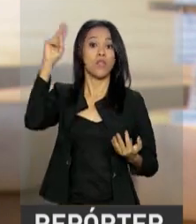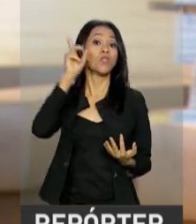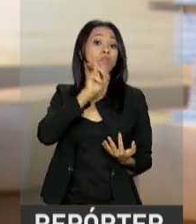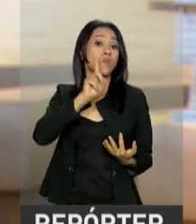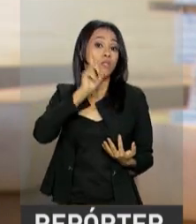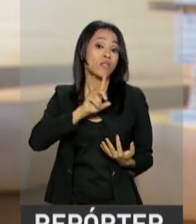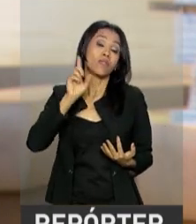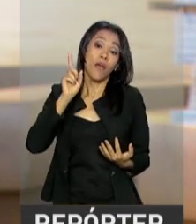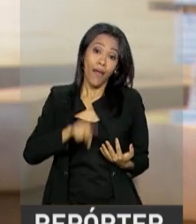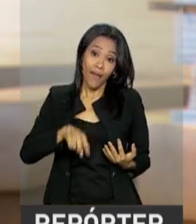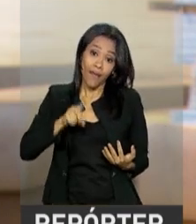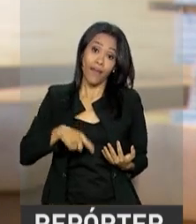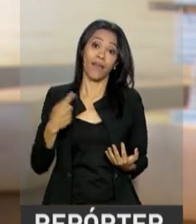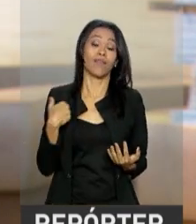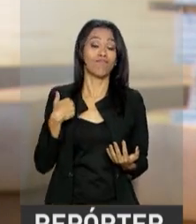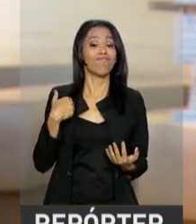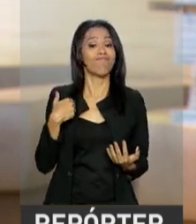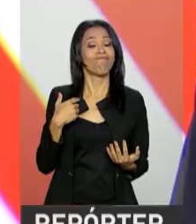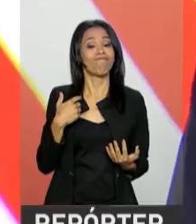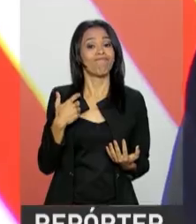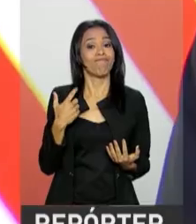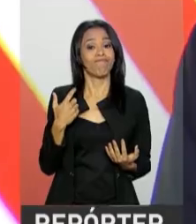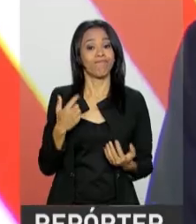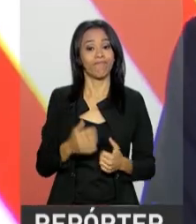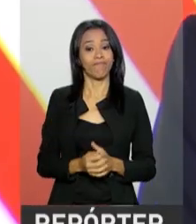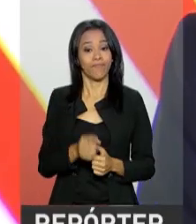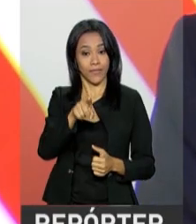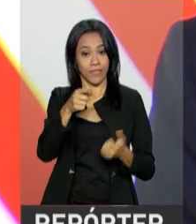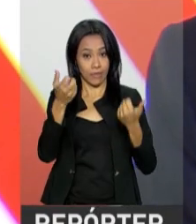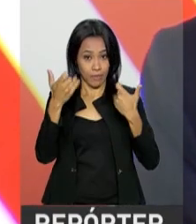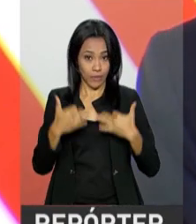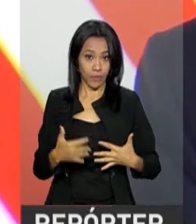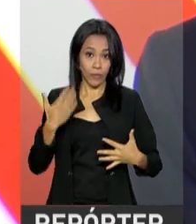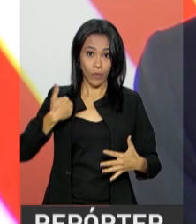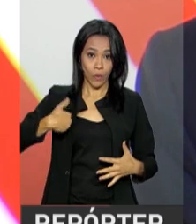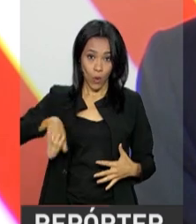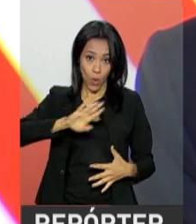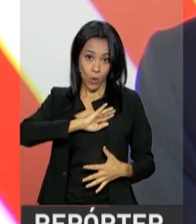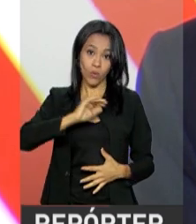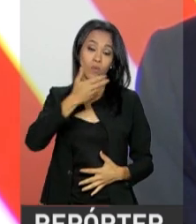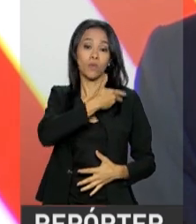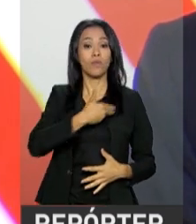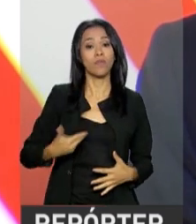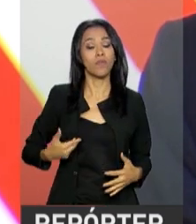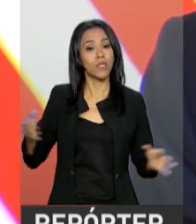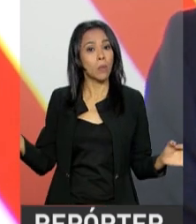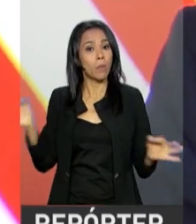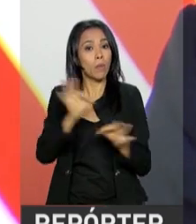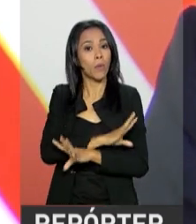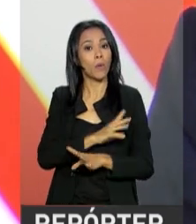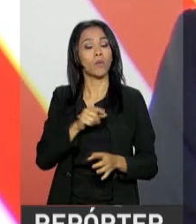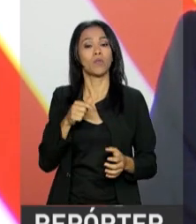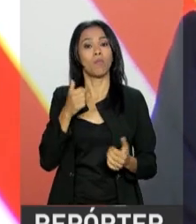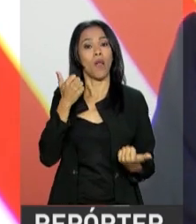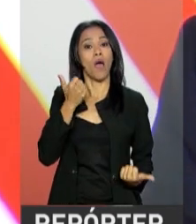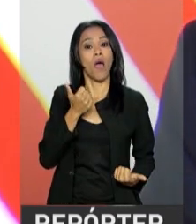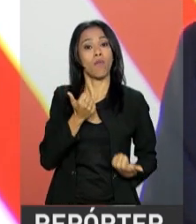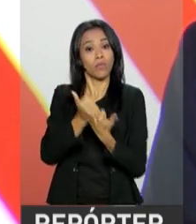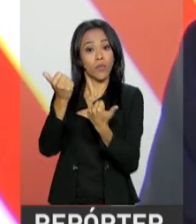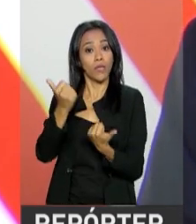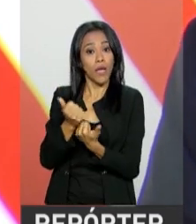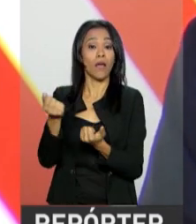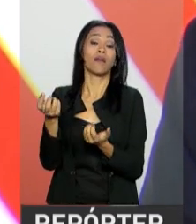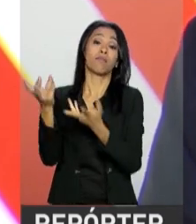questão sensível ao governo brasileiro próximo governo está pronto a colaborar no transporte dos menores